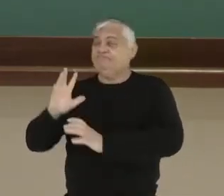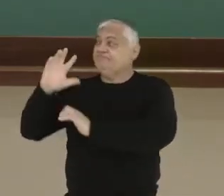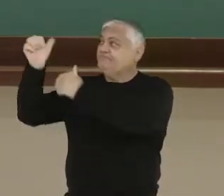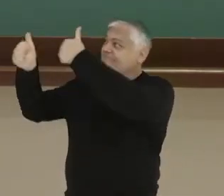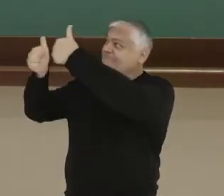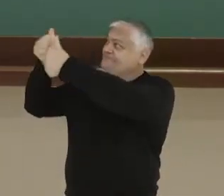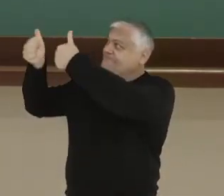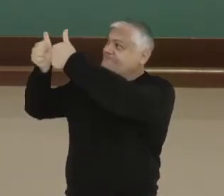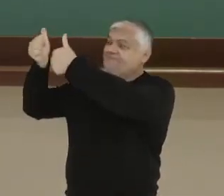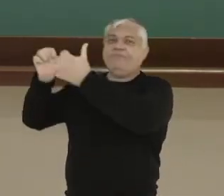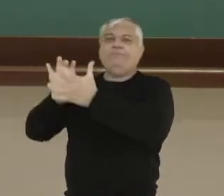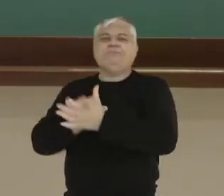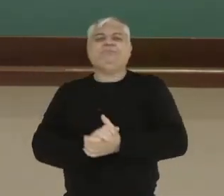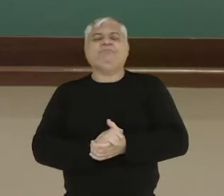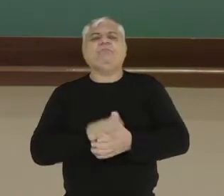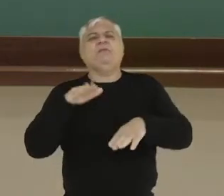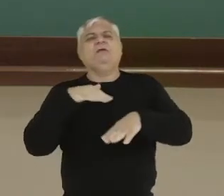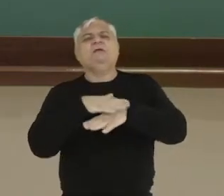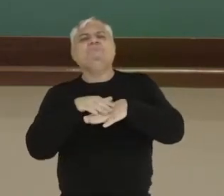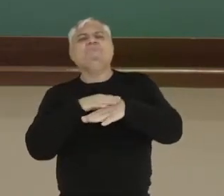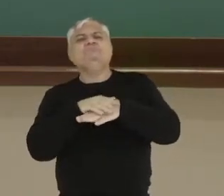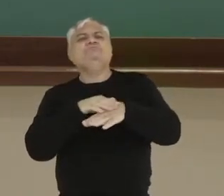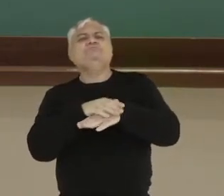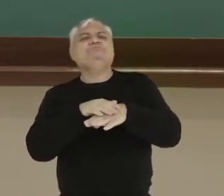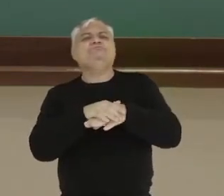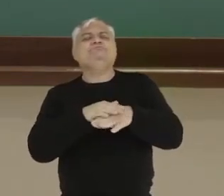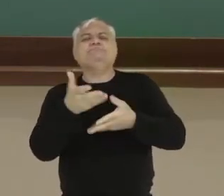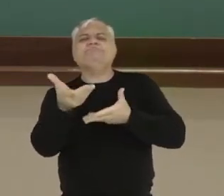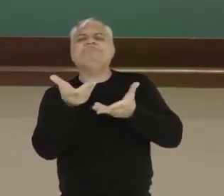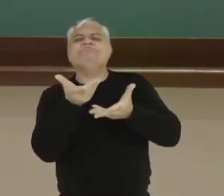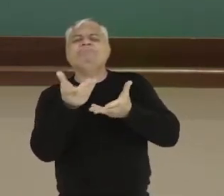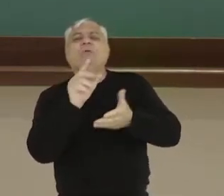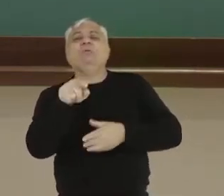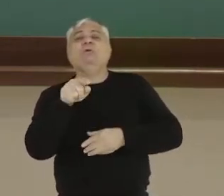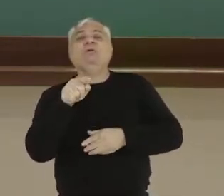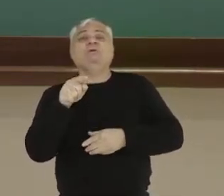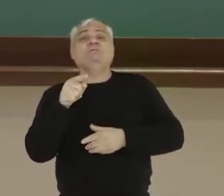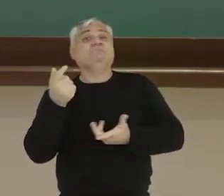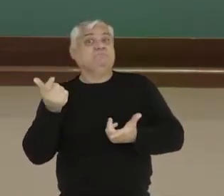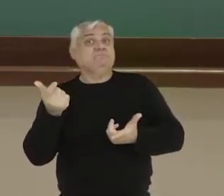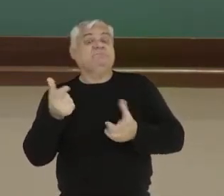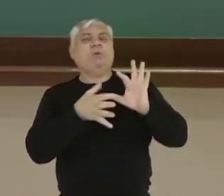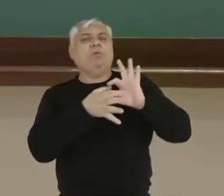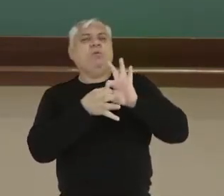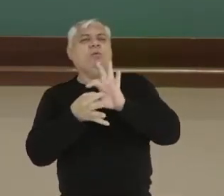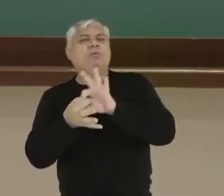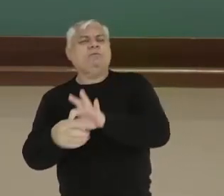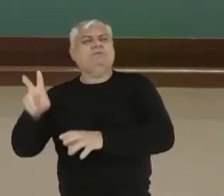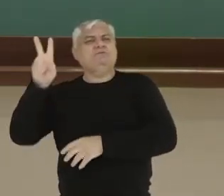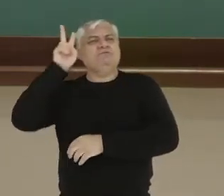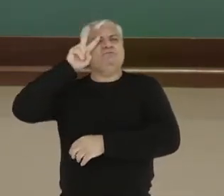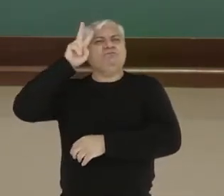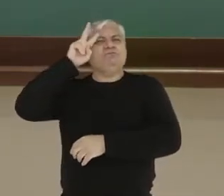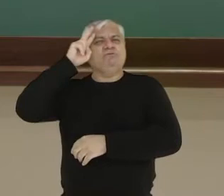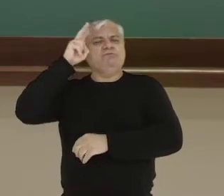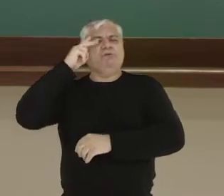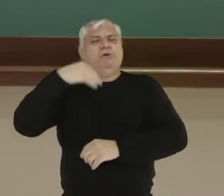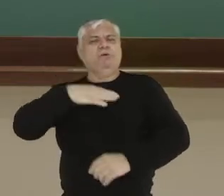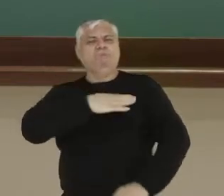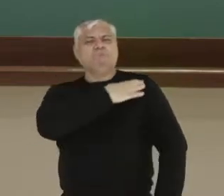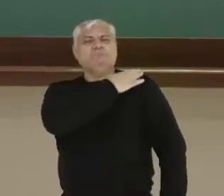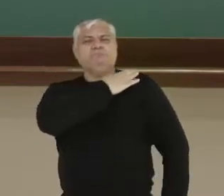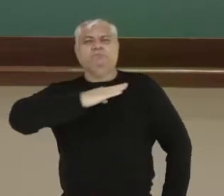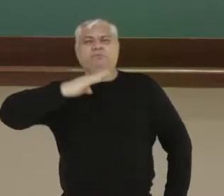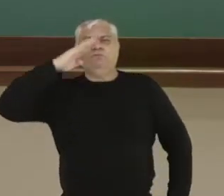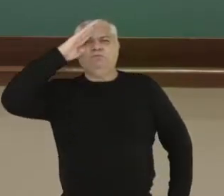querido intérprete, vamos conversar com vocês sobre aí o contexto histórico das Forças Armadas